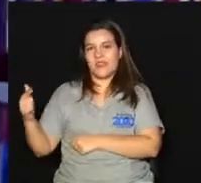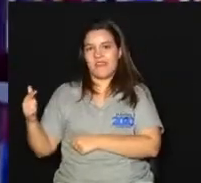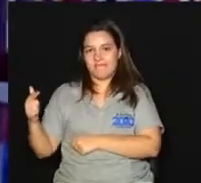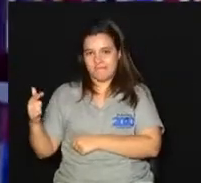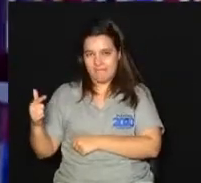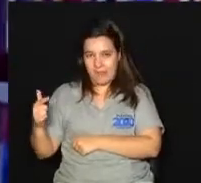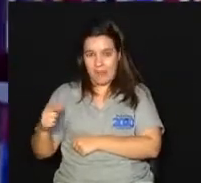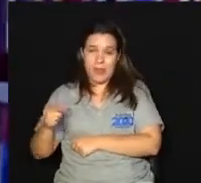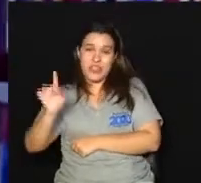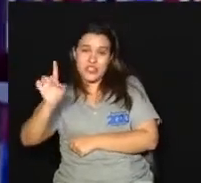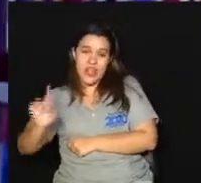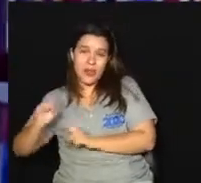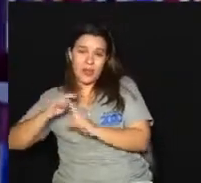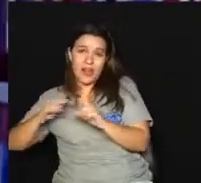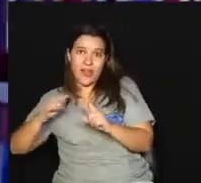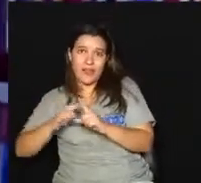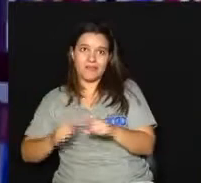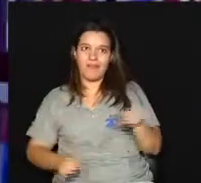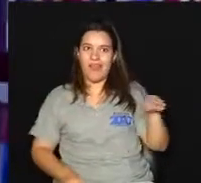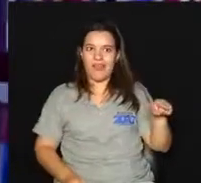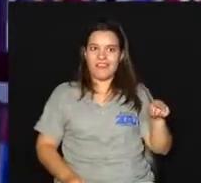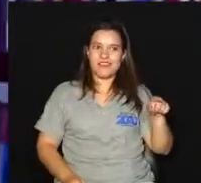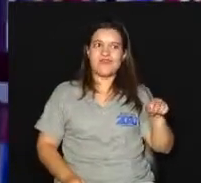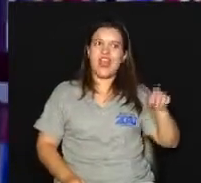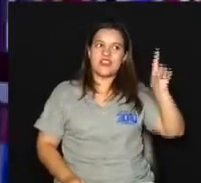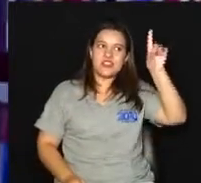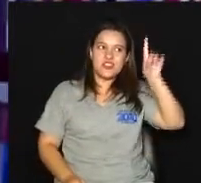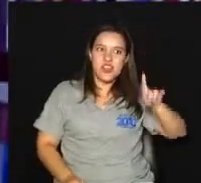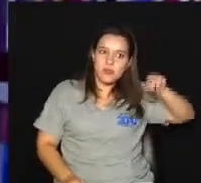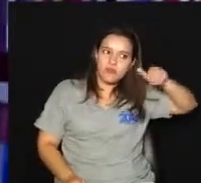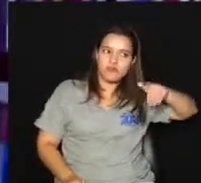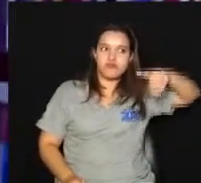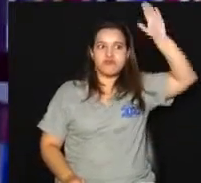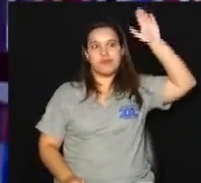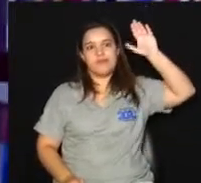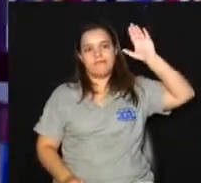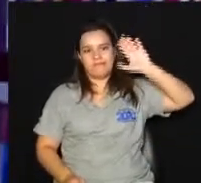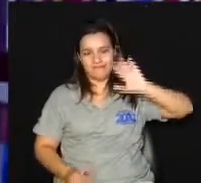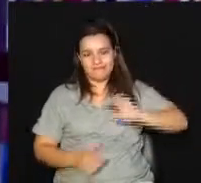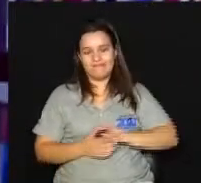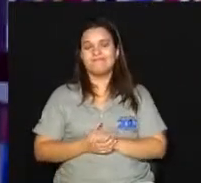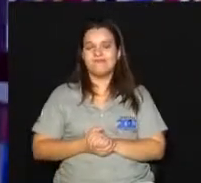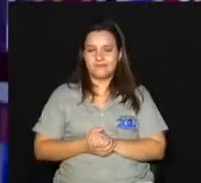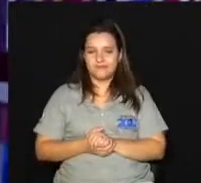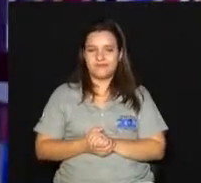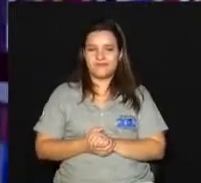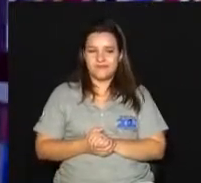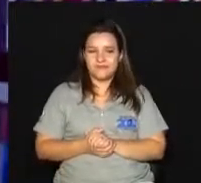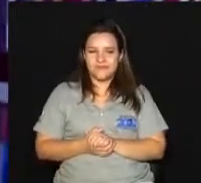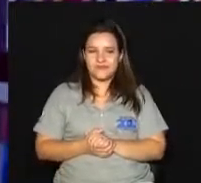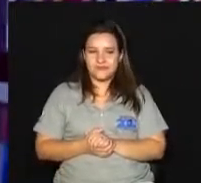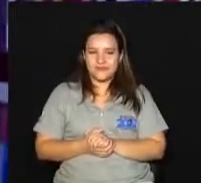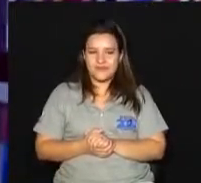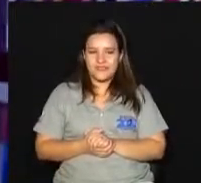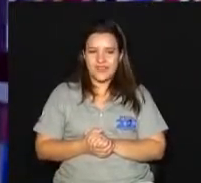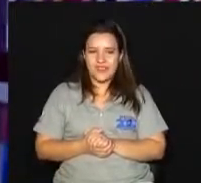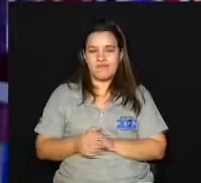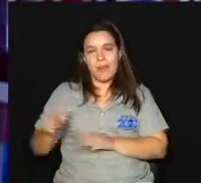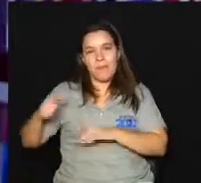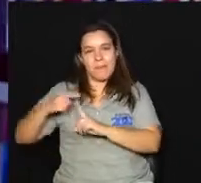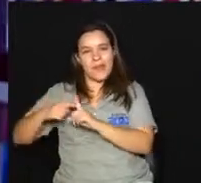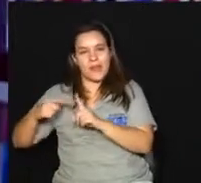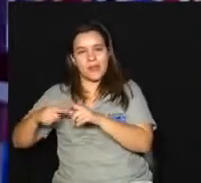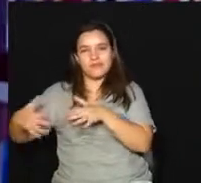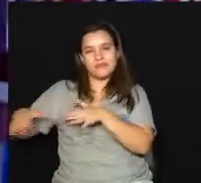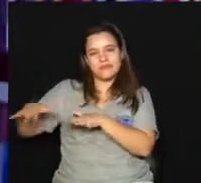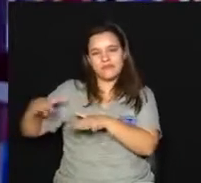o Partido Democrata e o Partido Republicano estão colocados lá, mais dentro de uma concepção mais